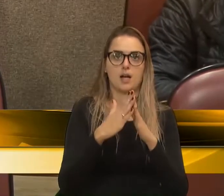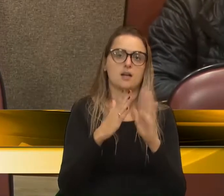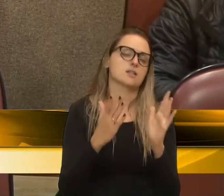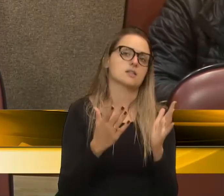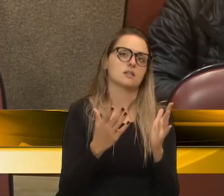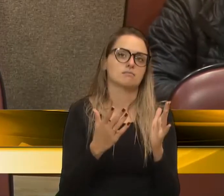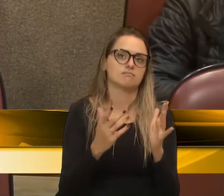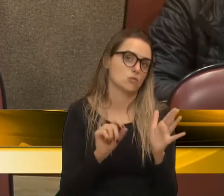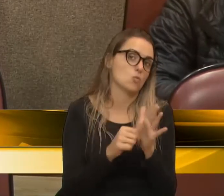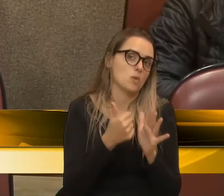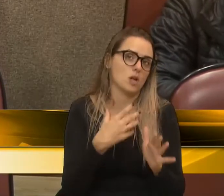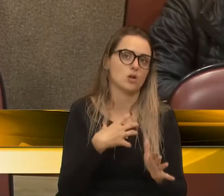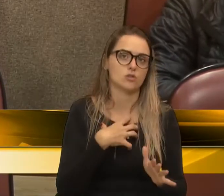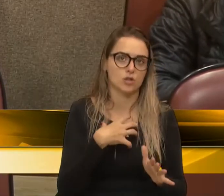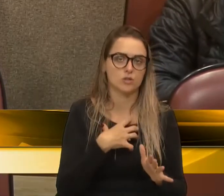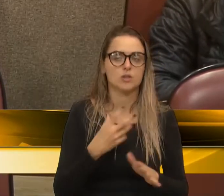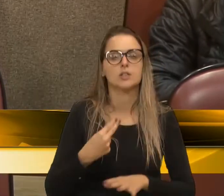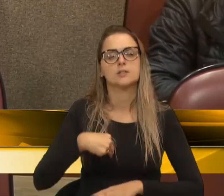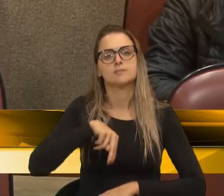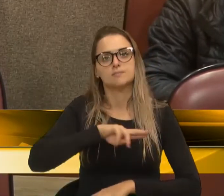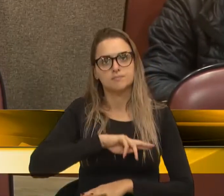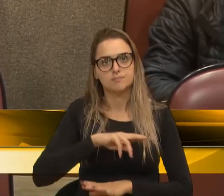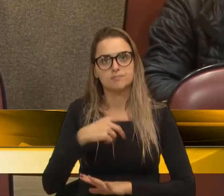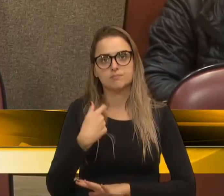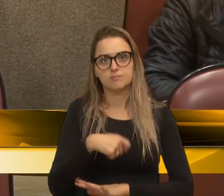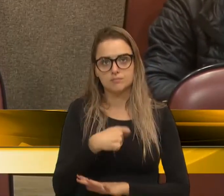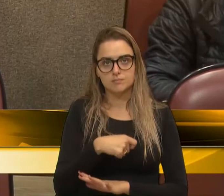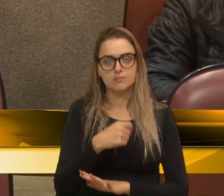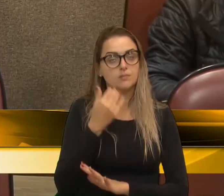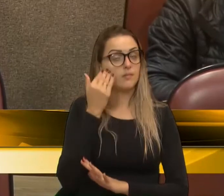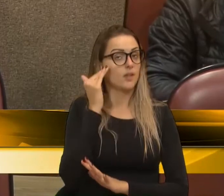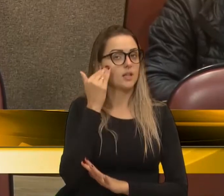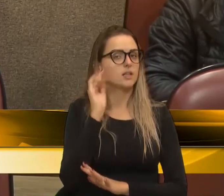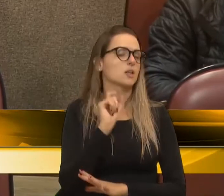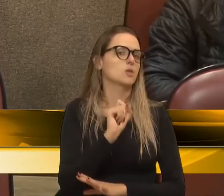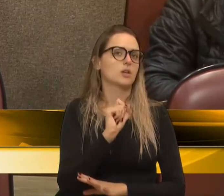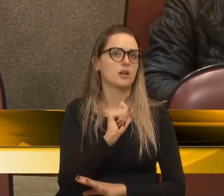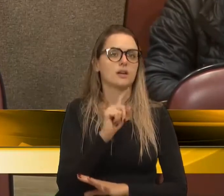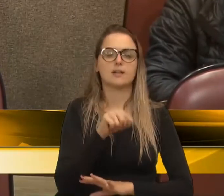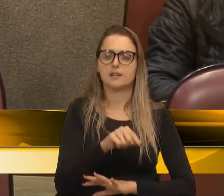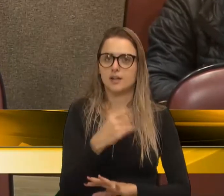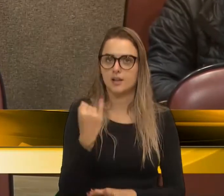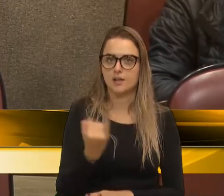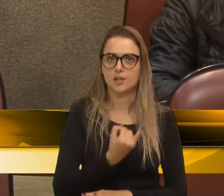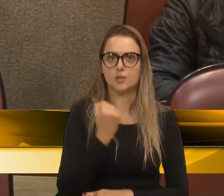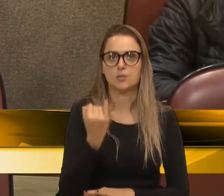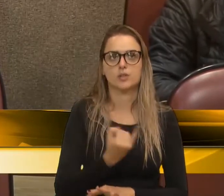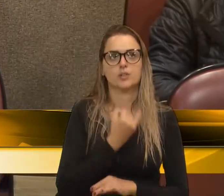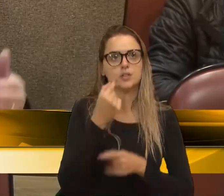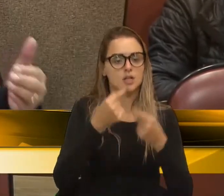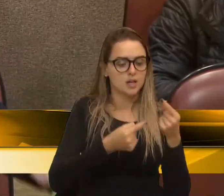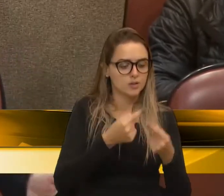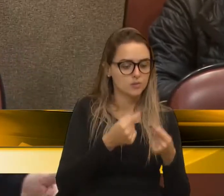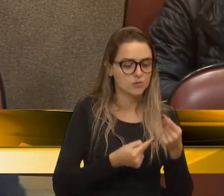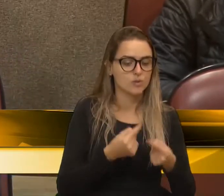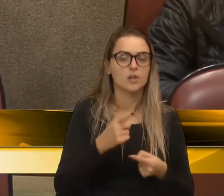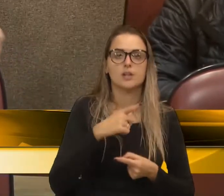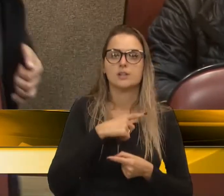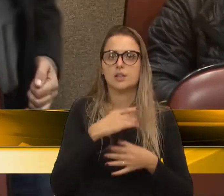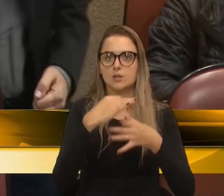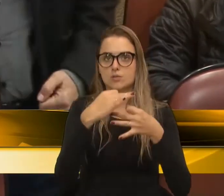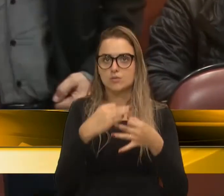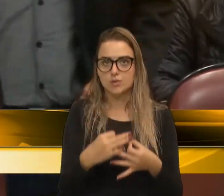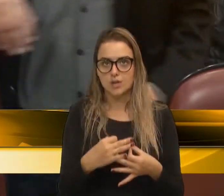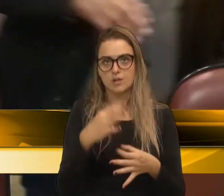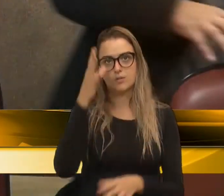dignidade. E nós precisamos entender que é de extrema importância essa discussão, e tenho certeza que o